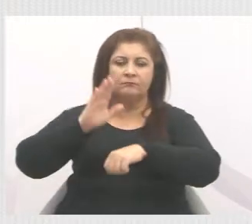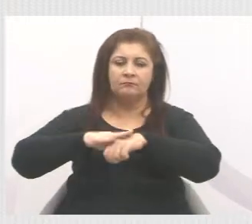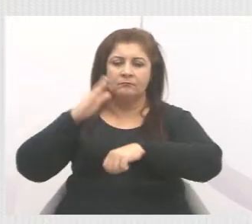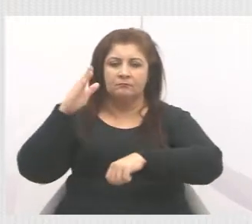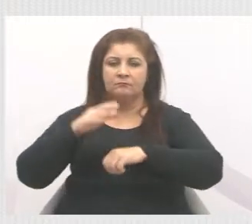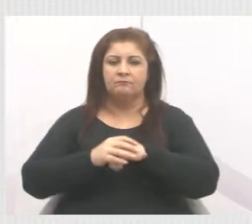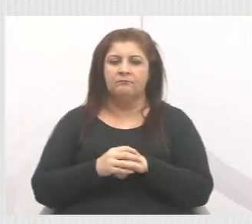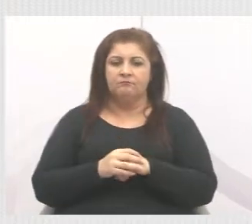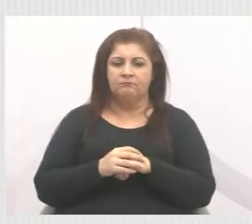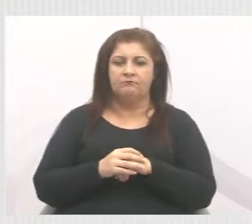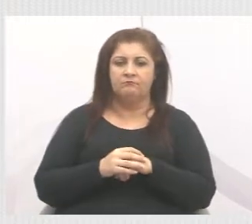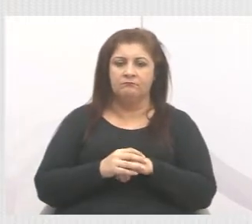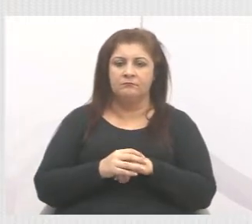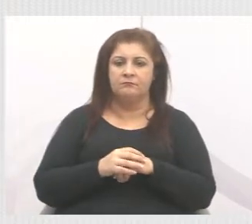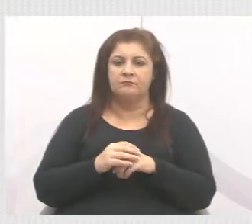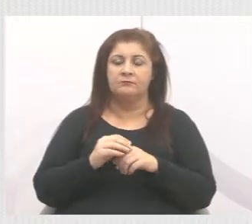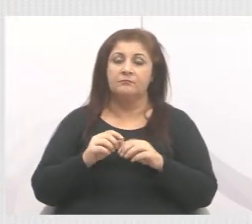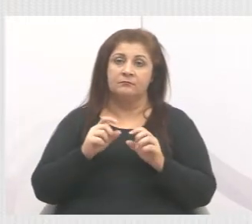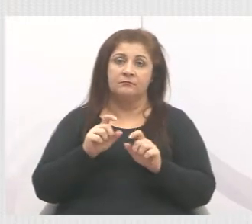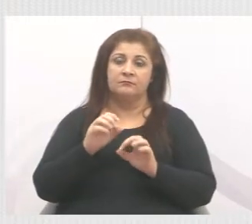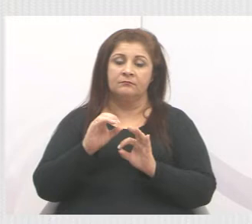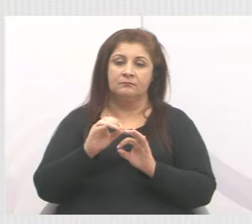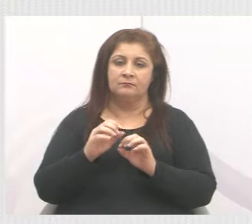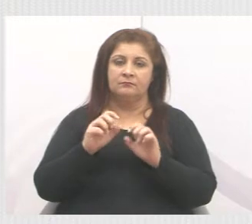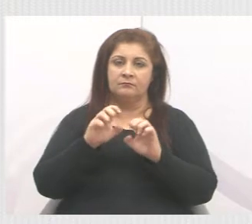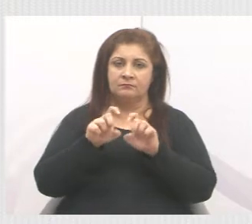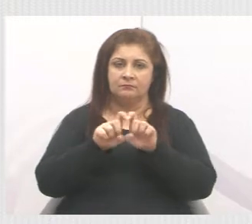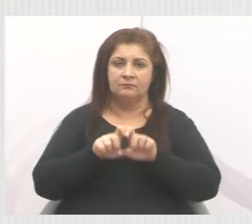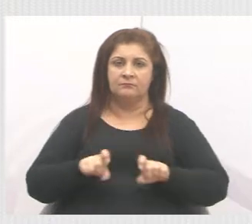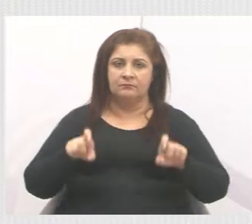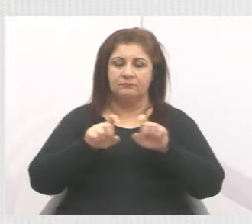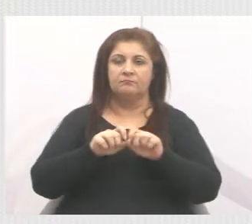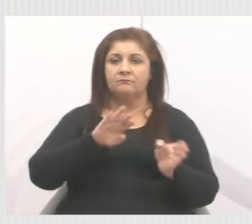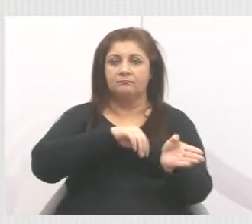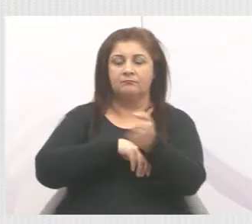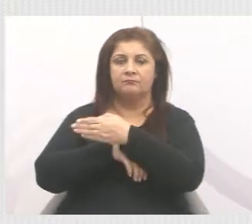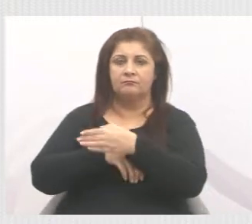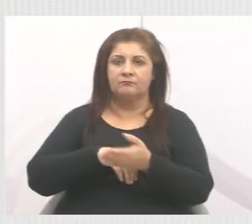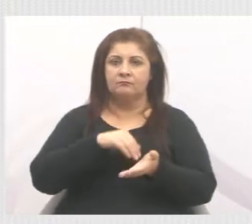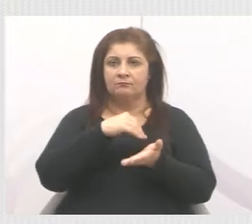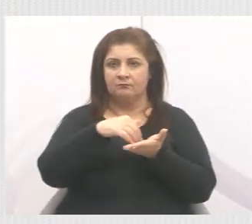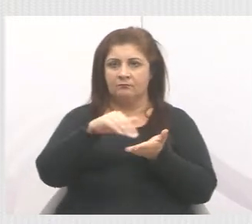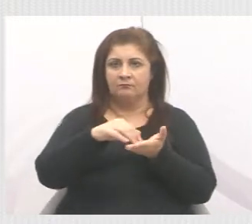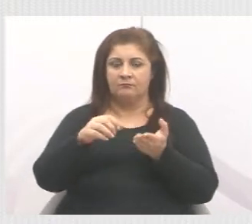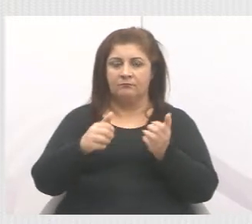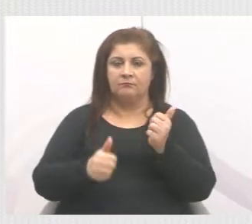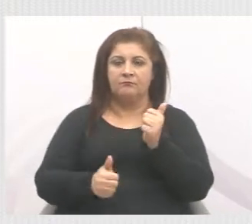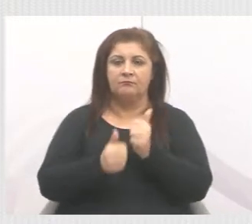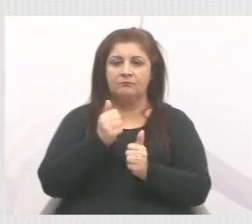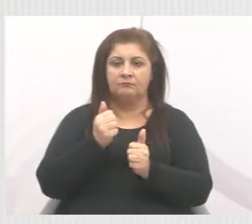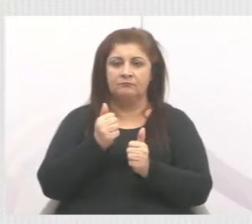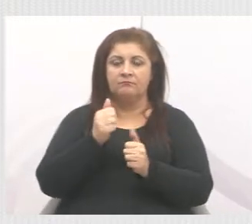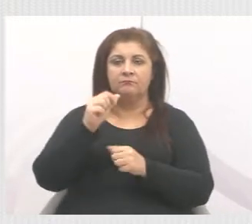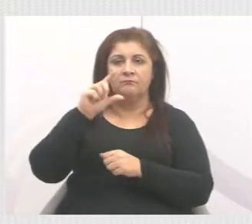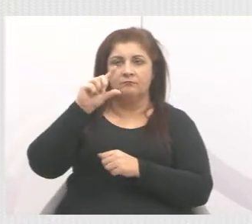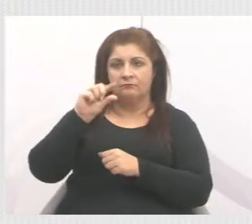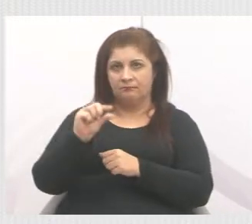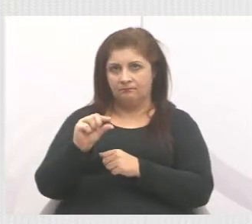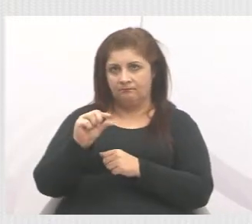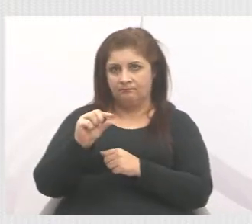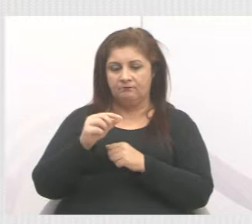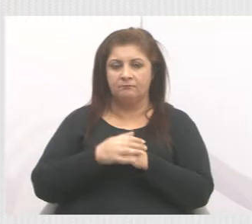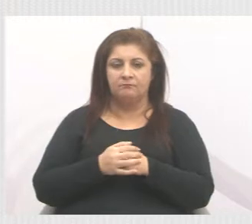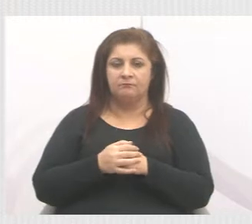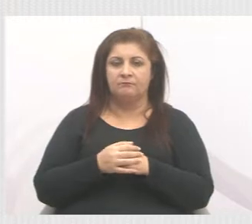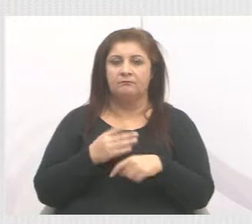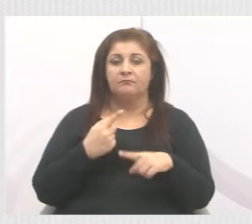transformação digital das operações de segurança. Esporte, a gente teve uma pequena queda aqui, mas sobretudo